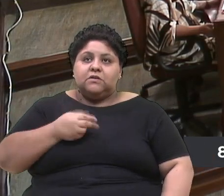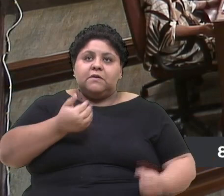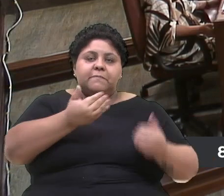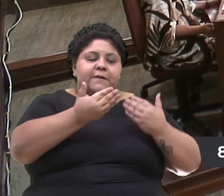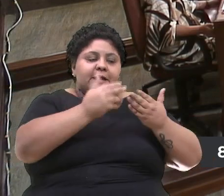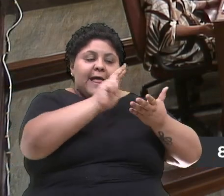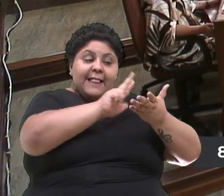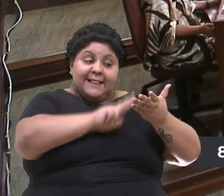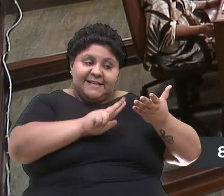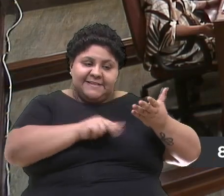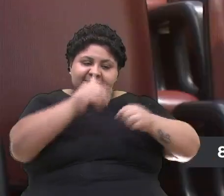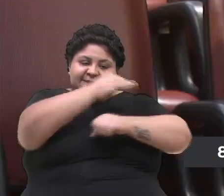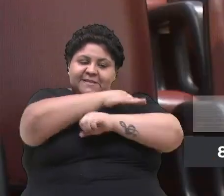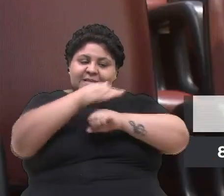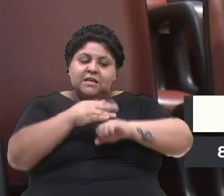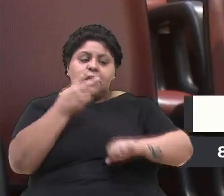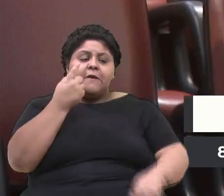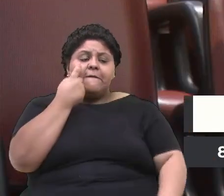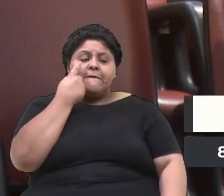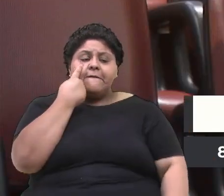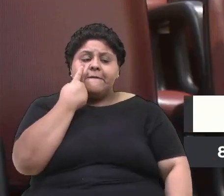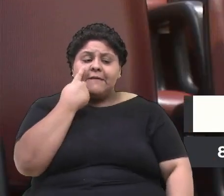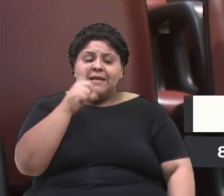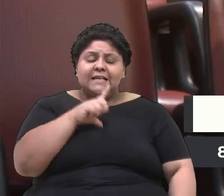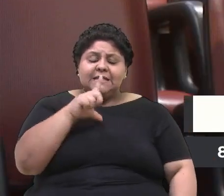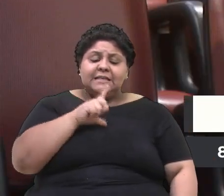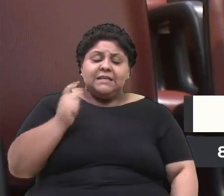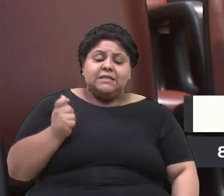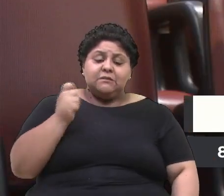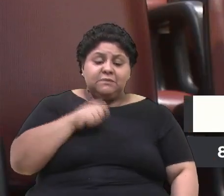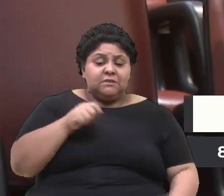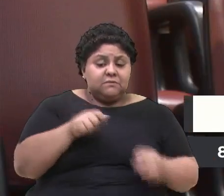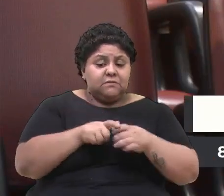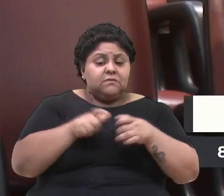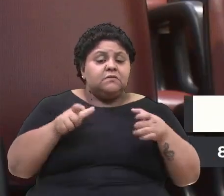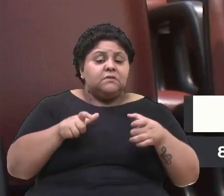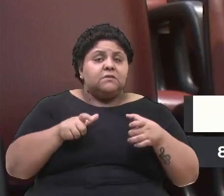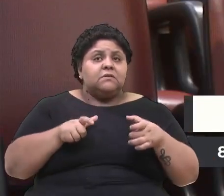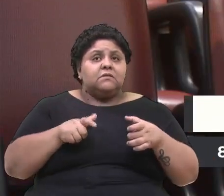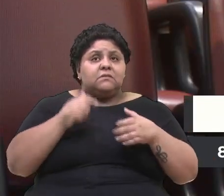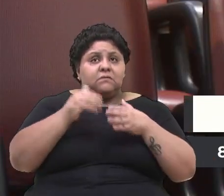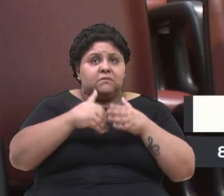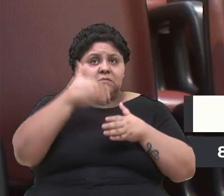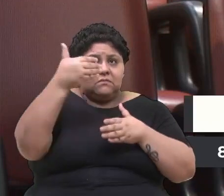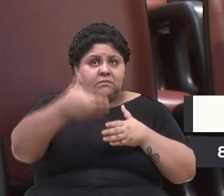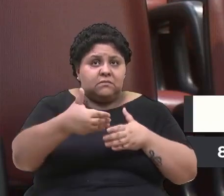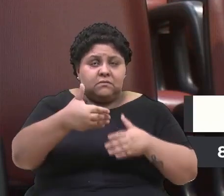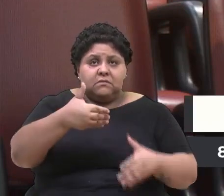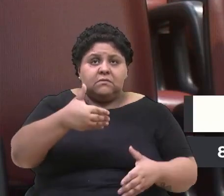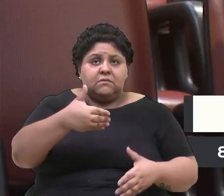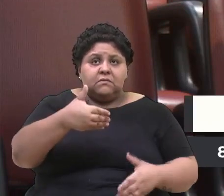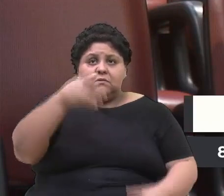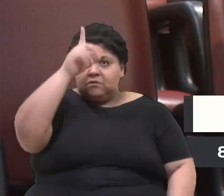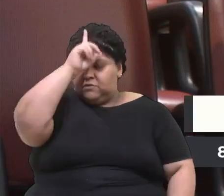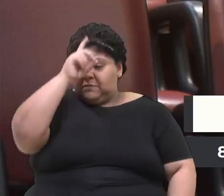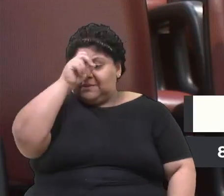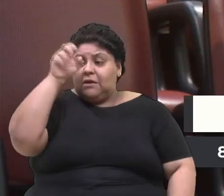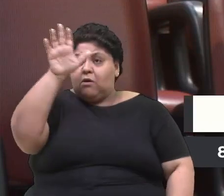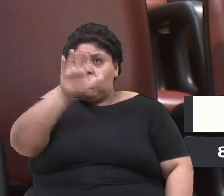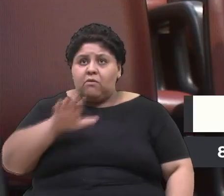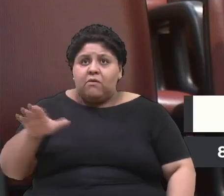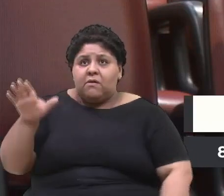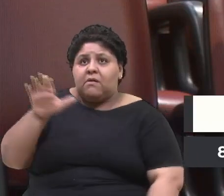BR-116 e vejo que tem uma necessidade grande aqui em frente ao Hospital Geral, aonde tem